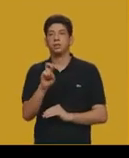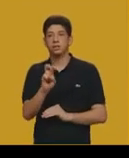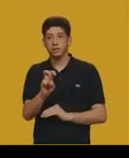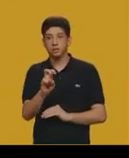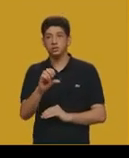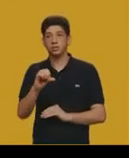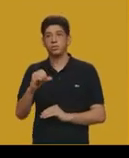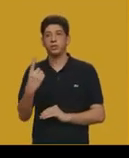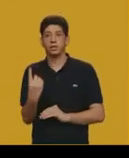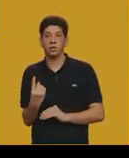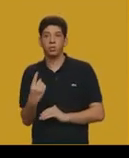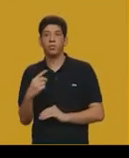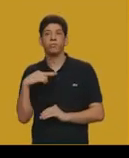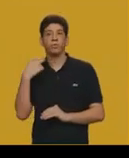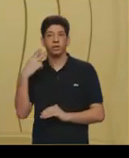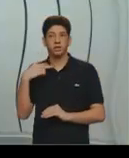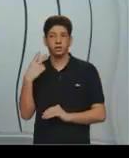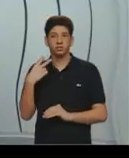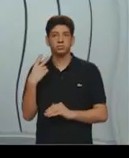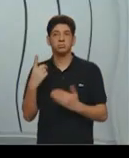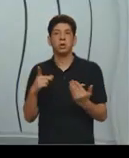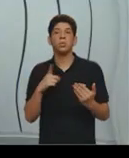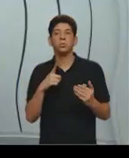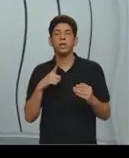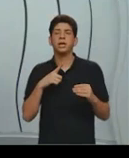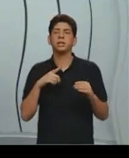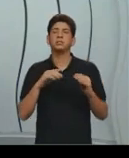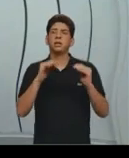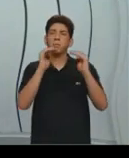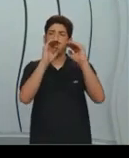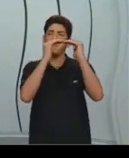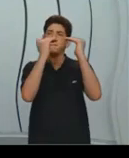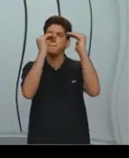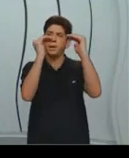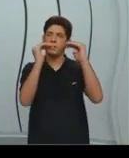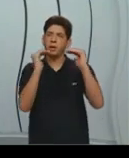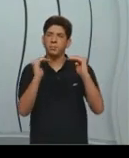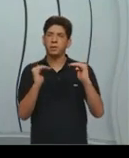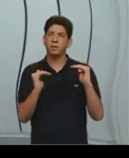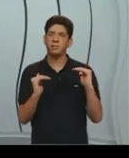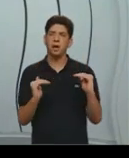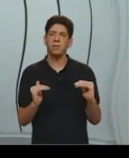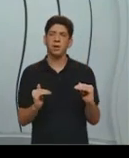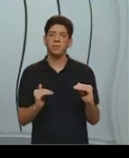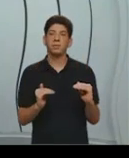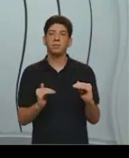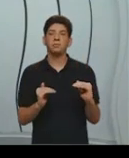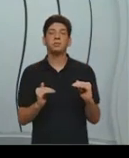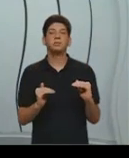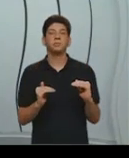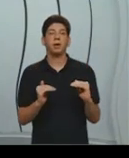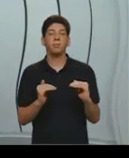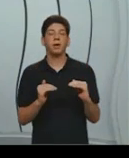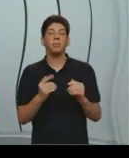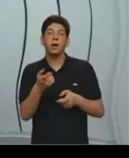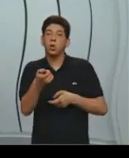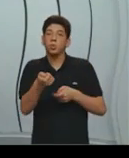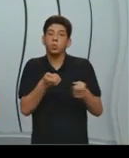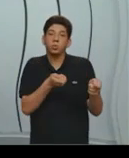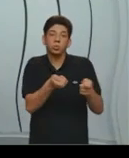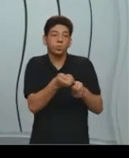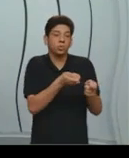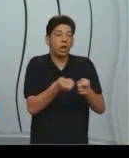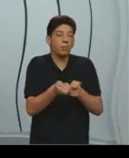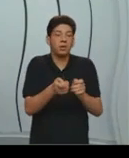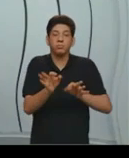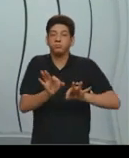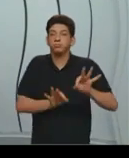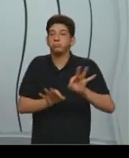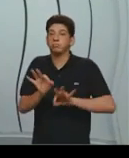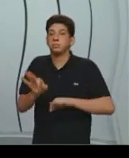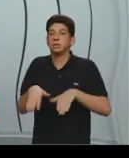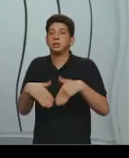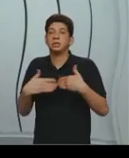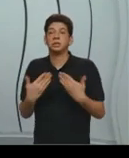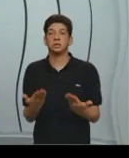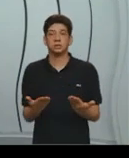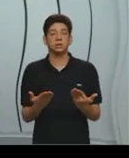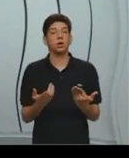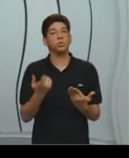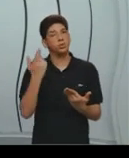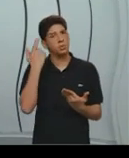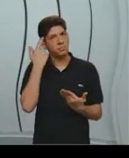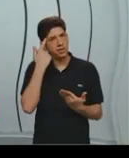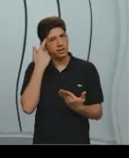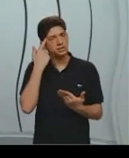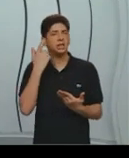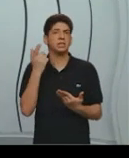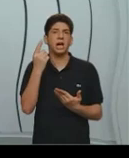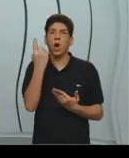59.591 vereadores. Então, a gente tem uma estrutura enorme para tomar poder, para fazer parte do poder. Então, a estrutura é enorme, não centraliza numa pessoa só